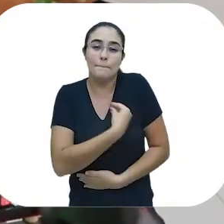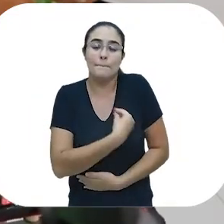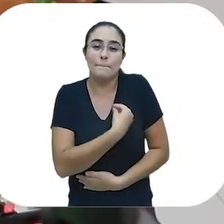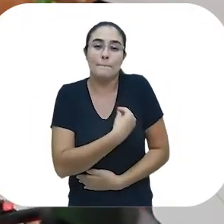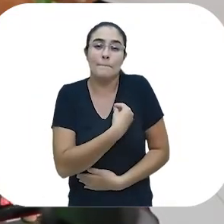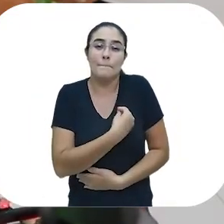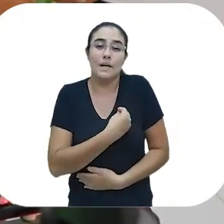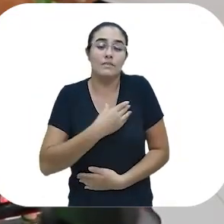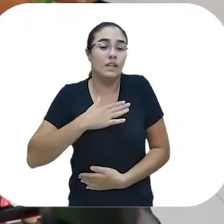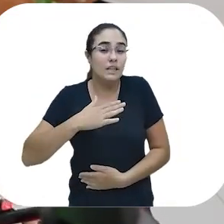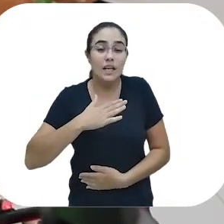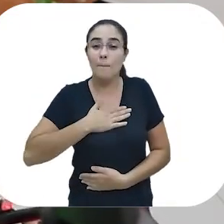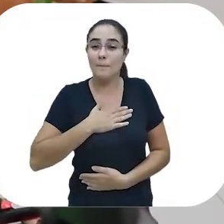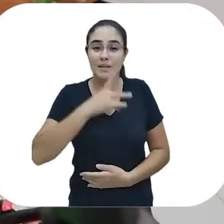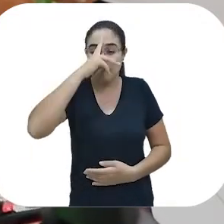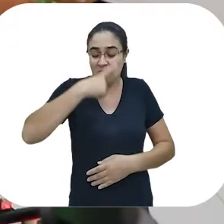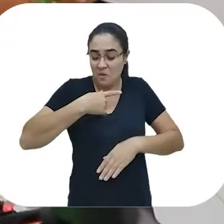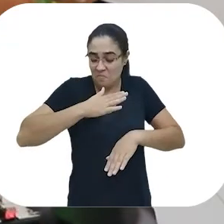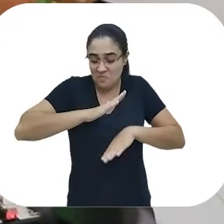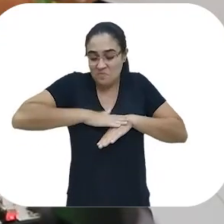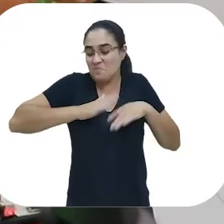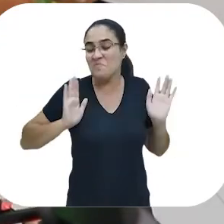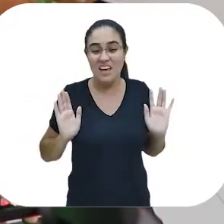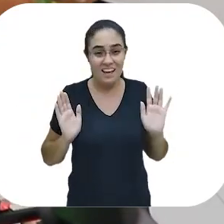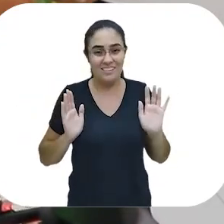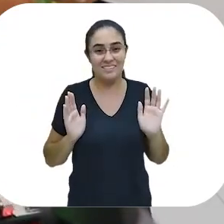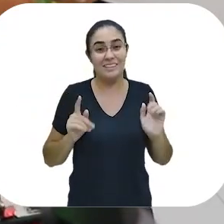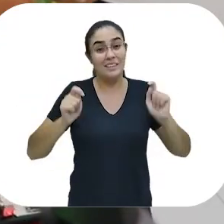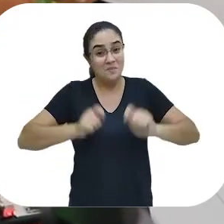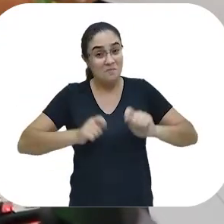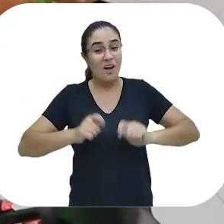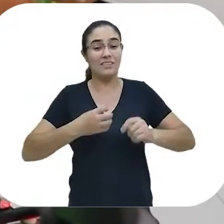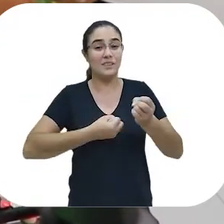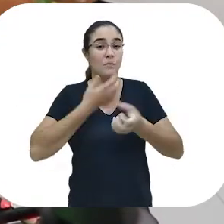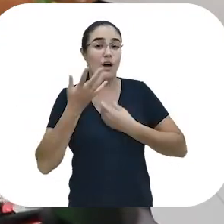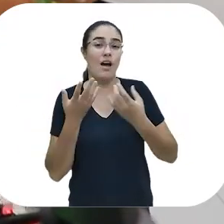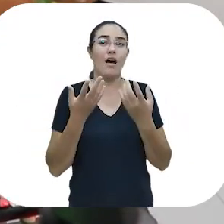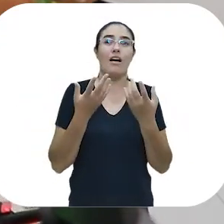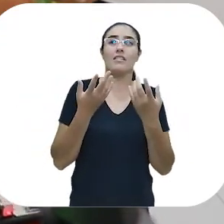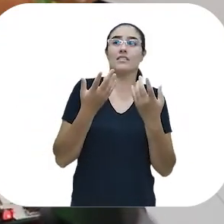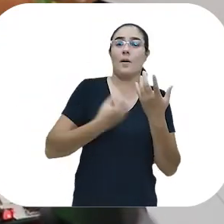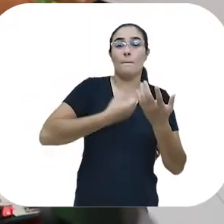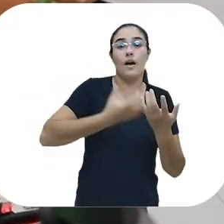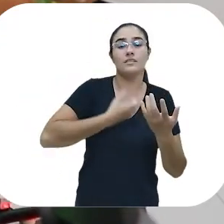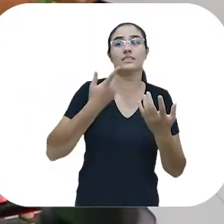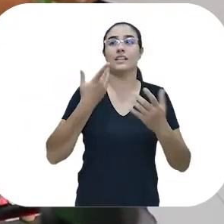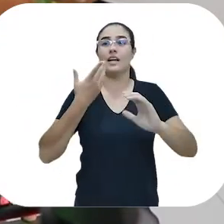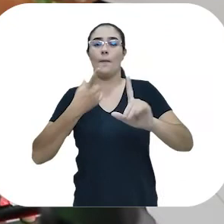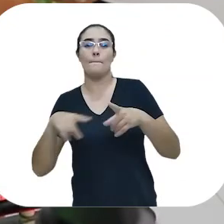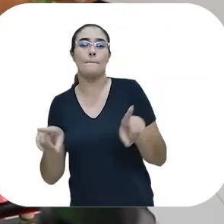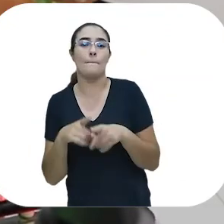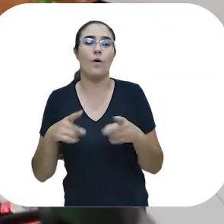e que ele diz respeito à minha individualidade. E isso pode ser poético, isso pode ser musical, isso pode ser, inclusive, algo que eu